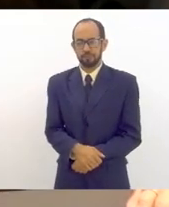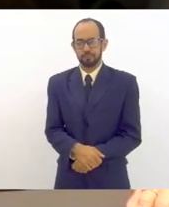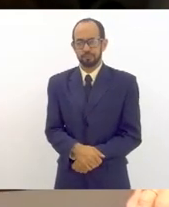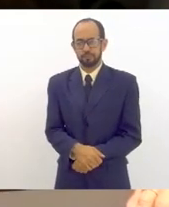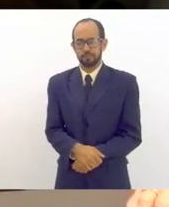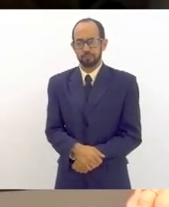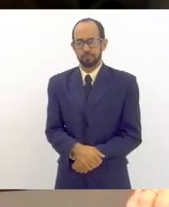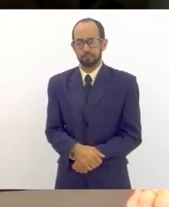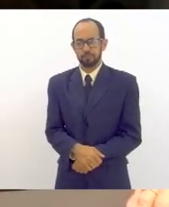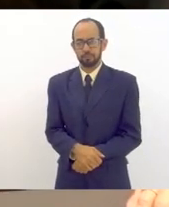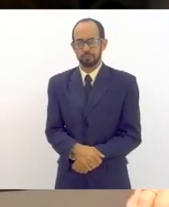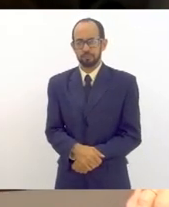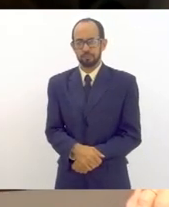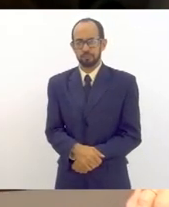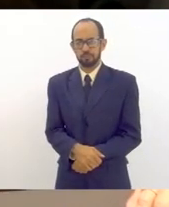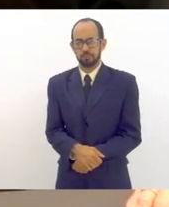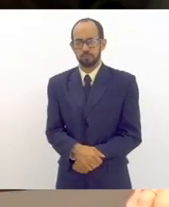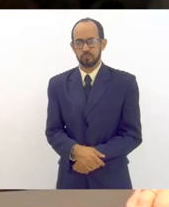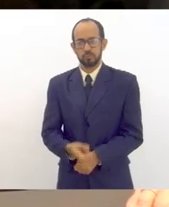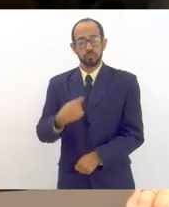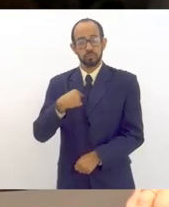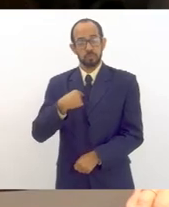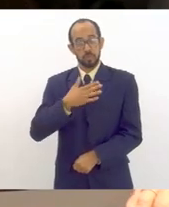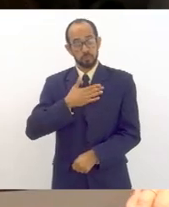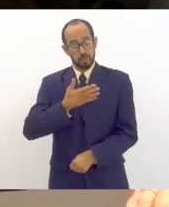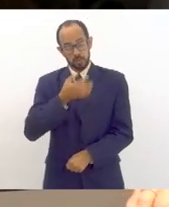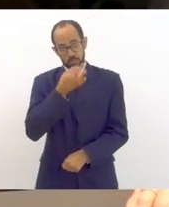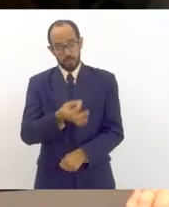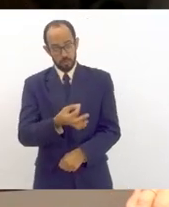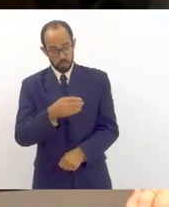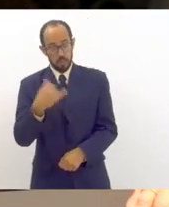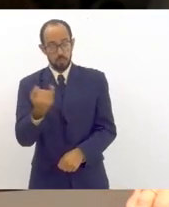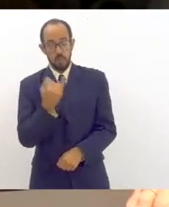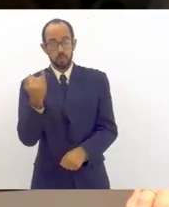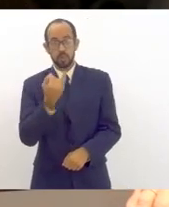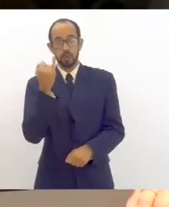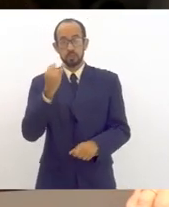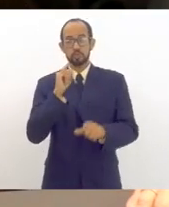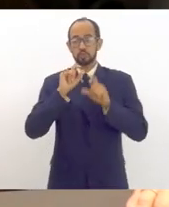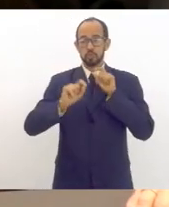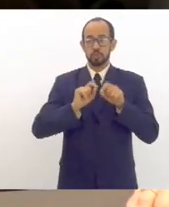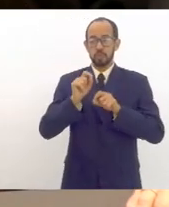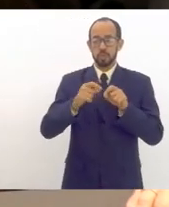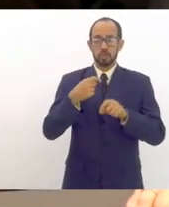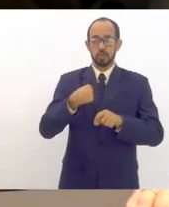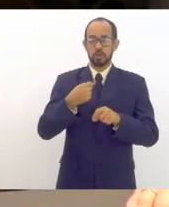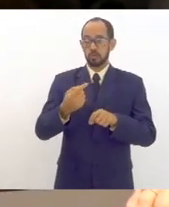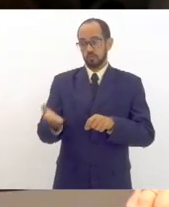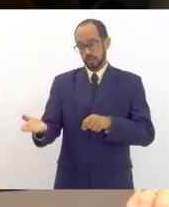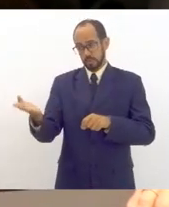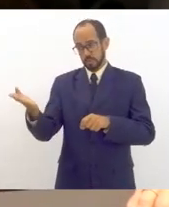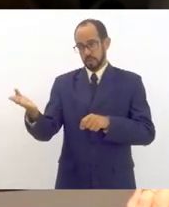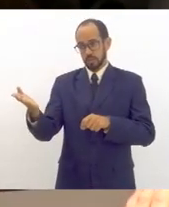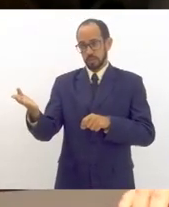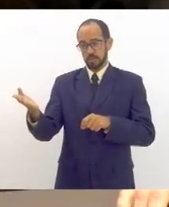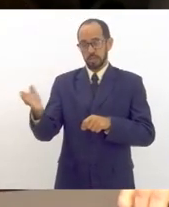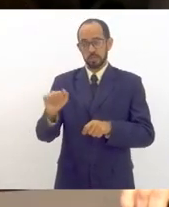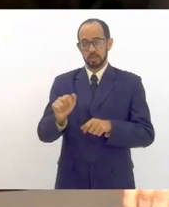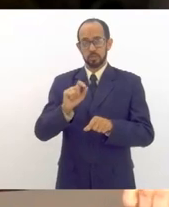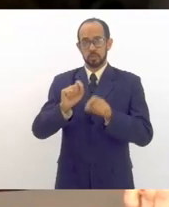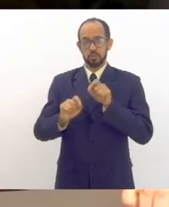farei, eu acho imprescindível que Vossa Excelência